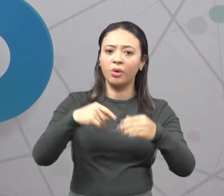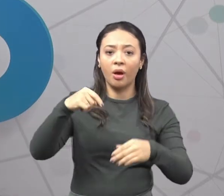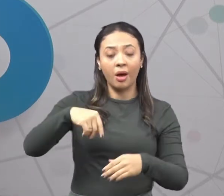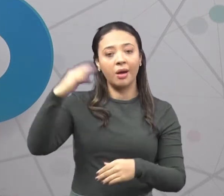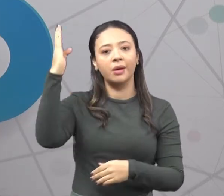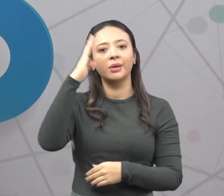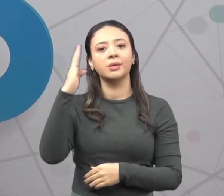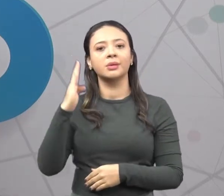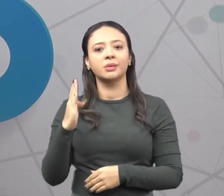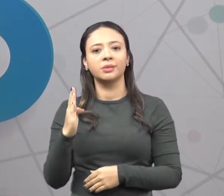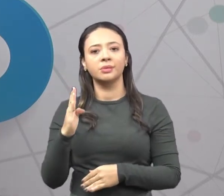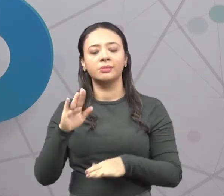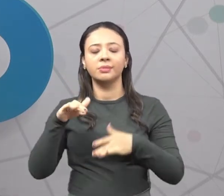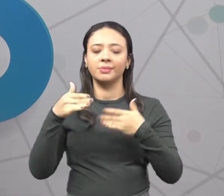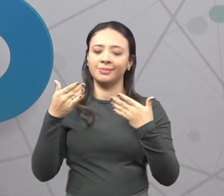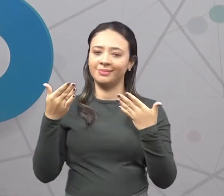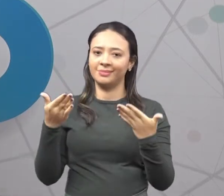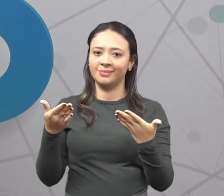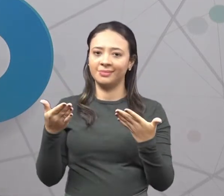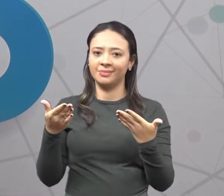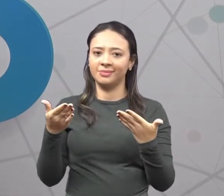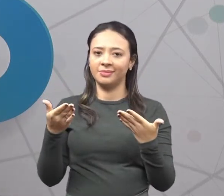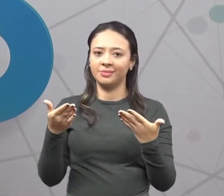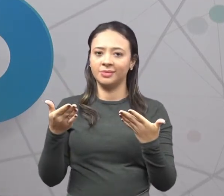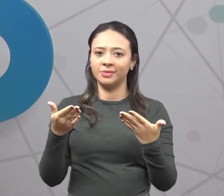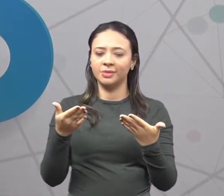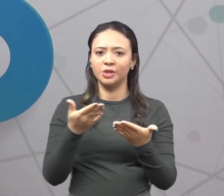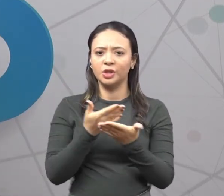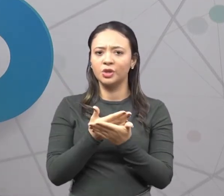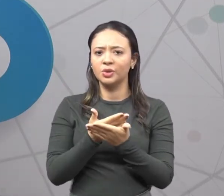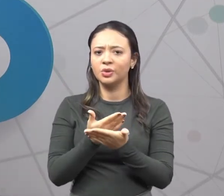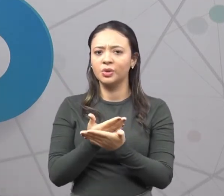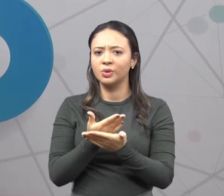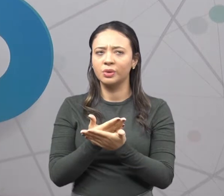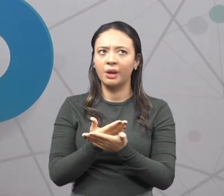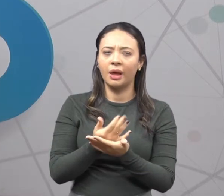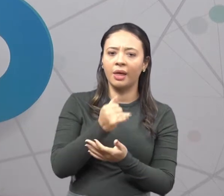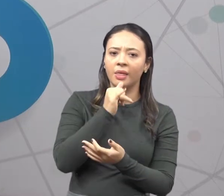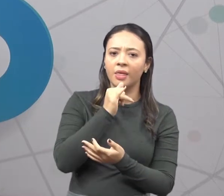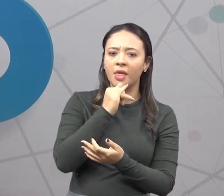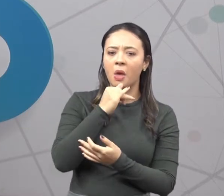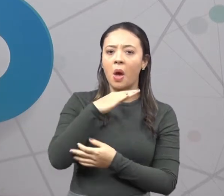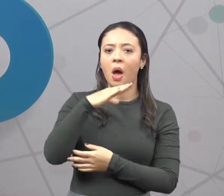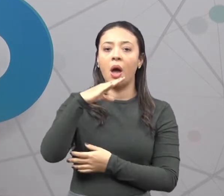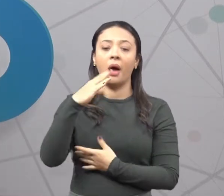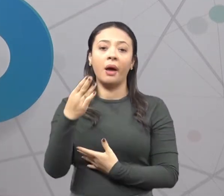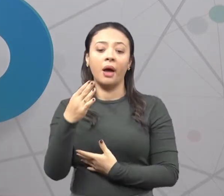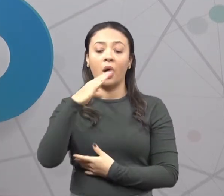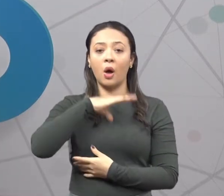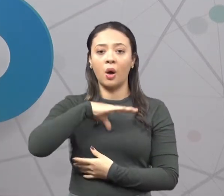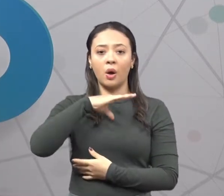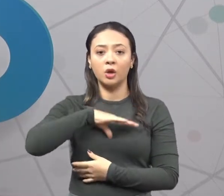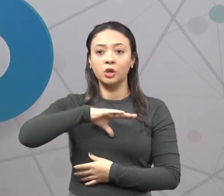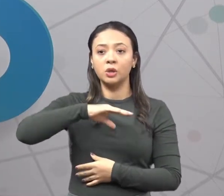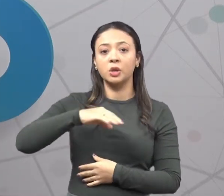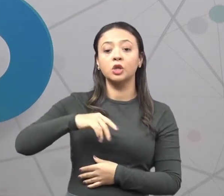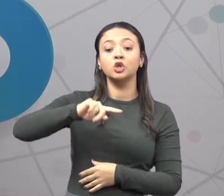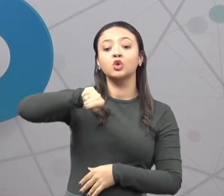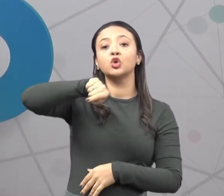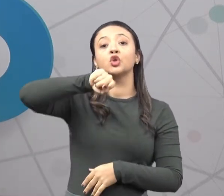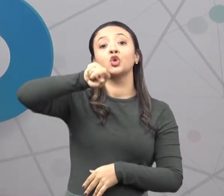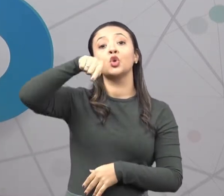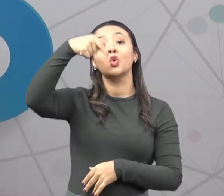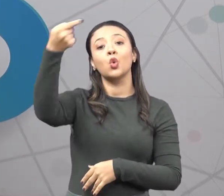brasileiro. Então, nós não vamos estudar sobre o processo de urbanização de outros países, e